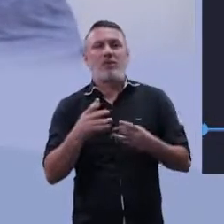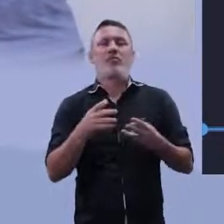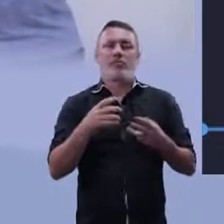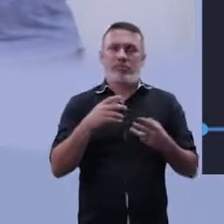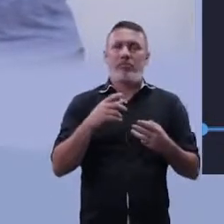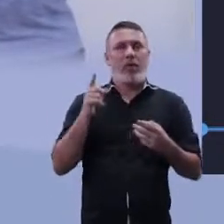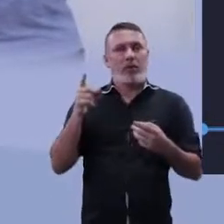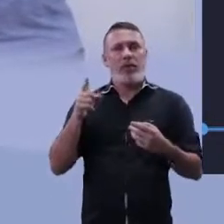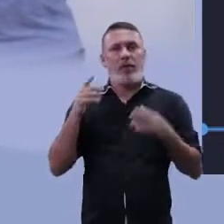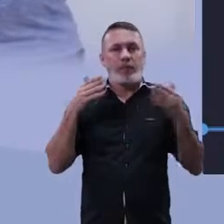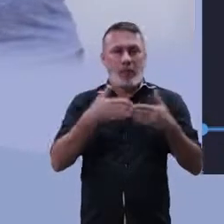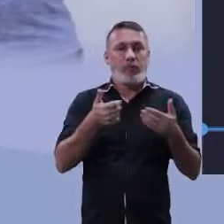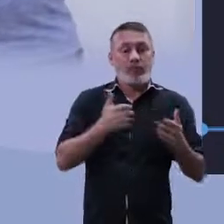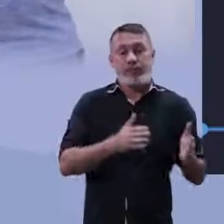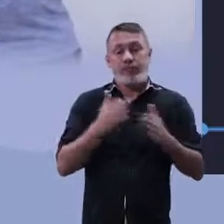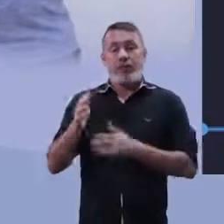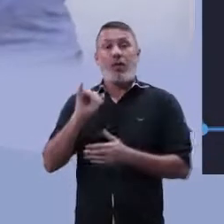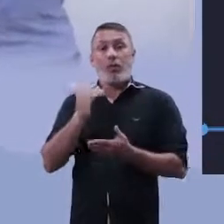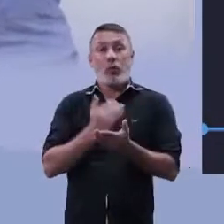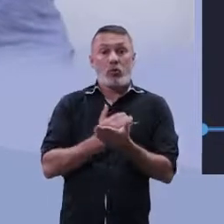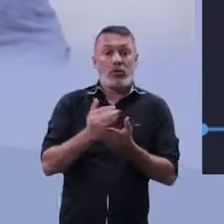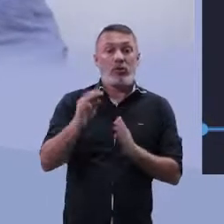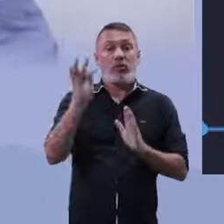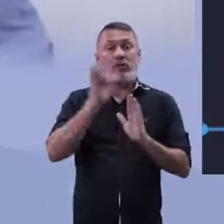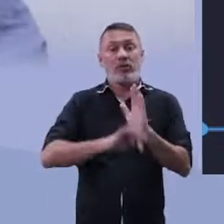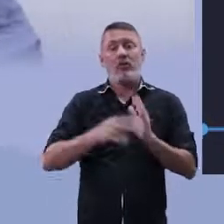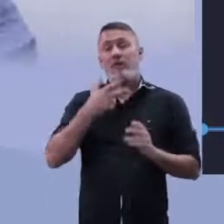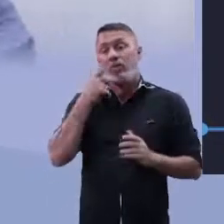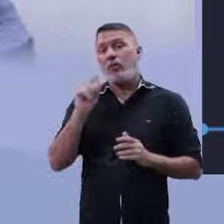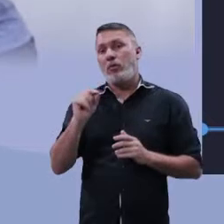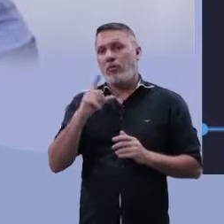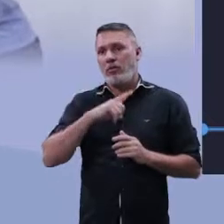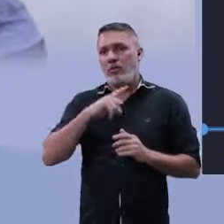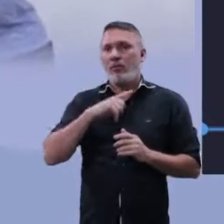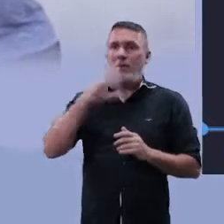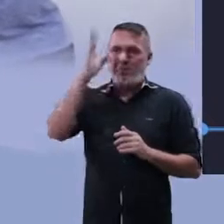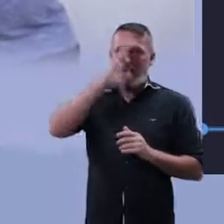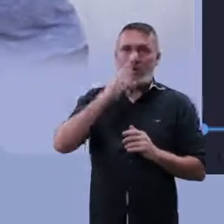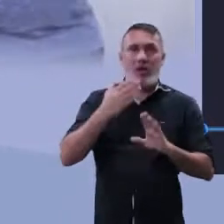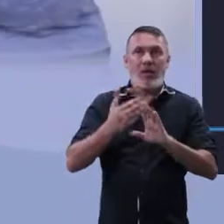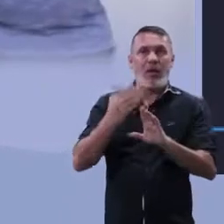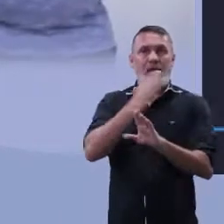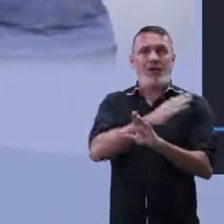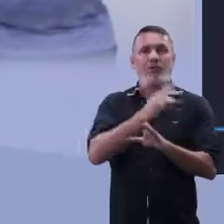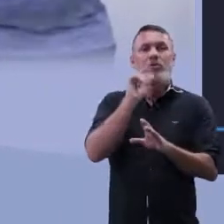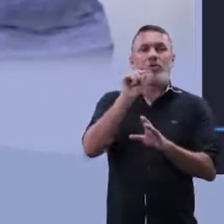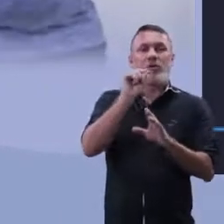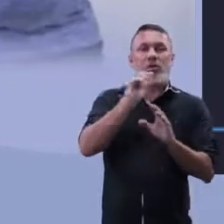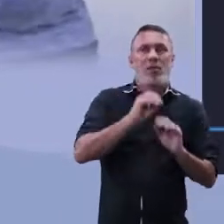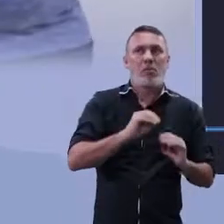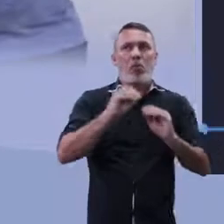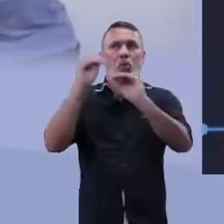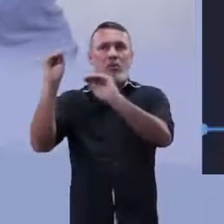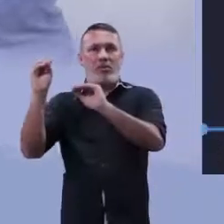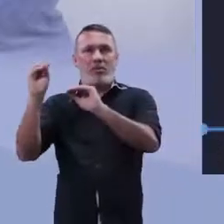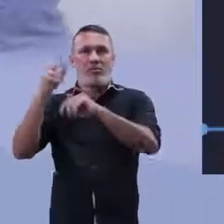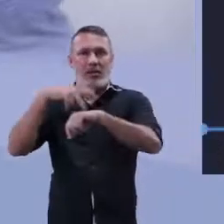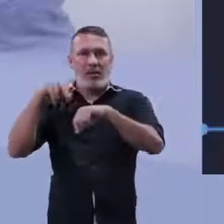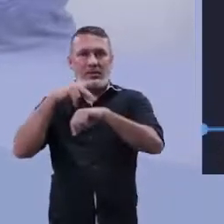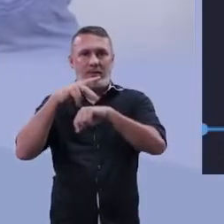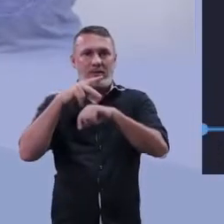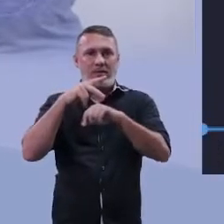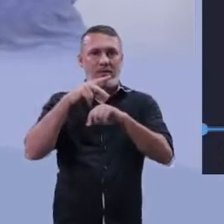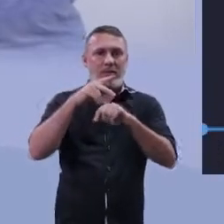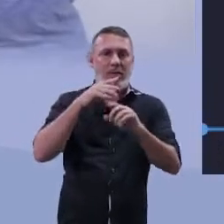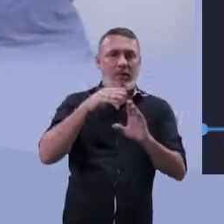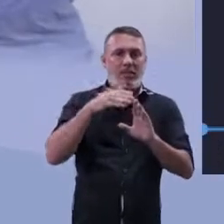que a tese é essa. Na introdução, o texto alude, né, ao fato de muitos brasileiros terem migrado na década de 80. E